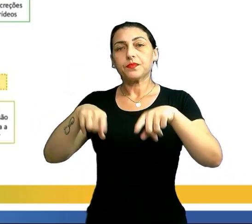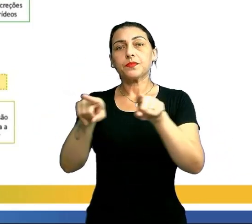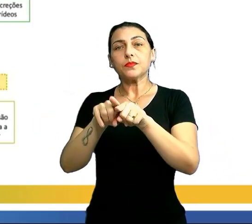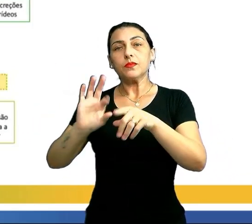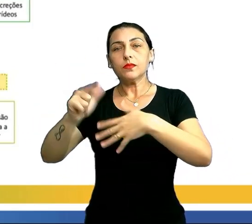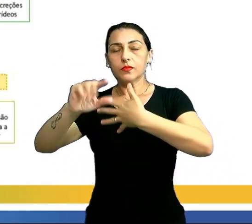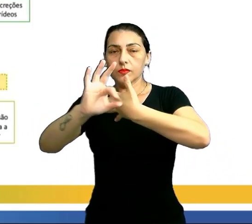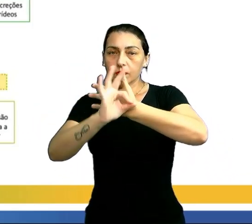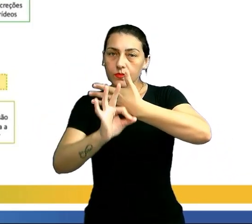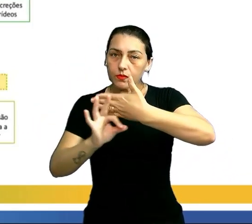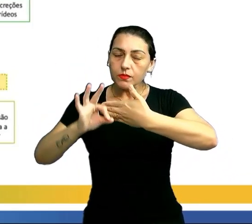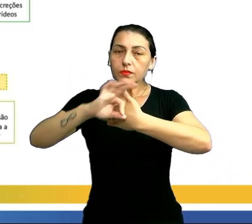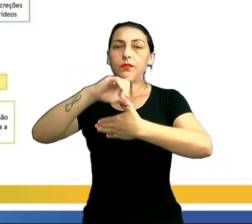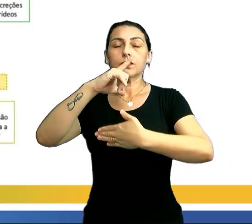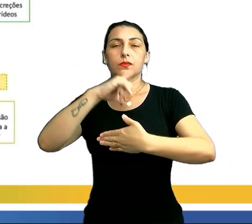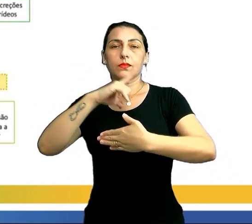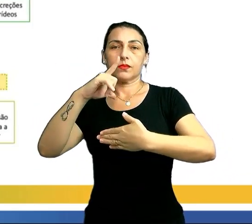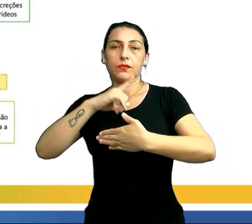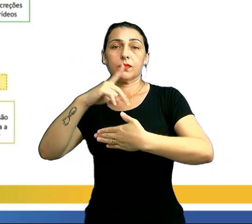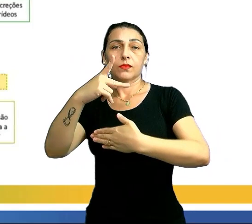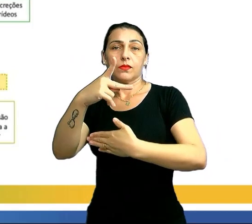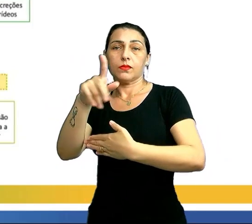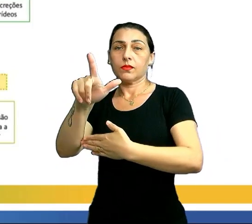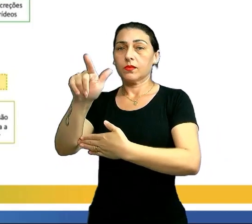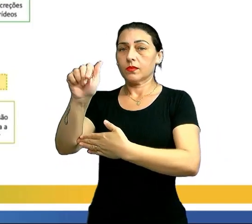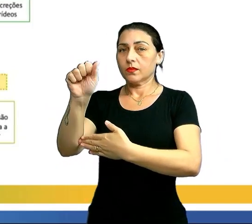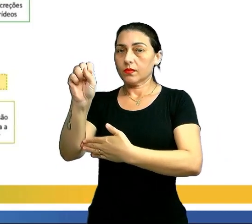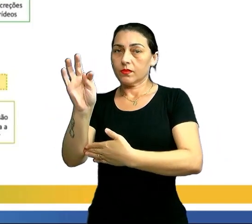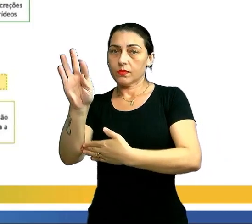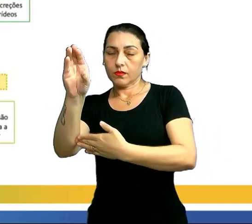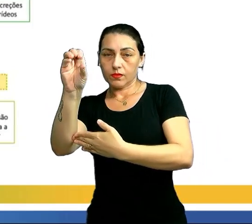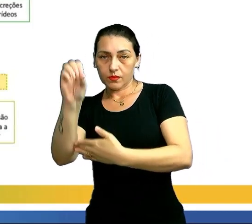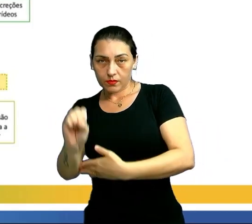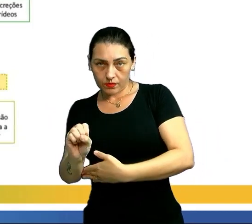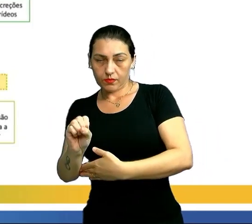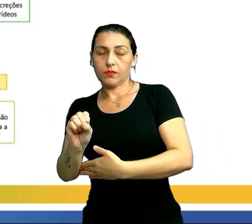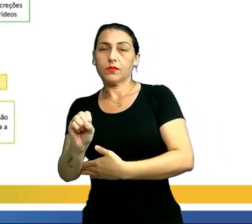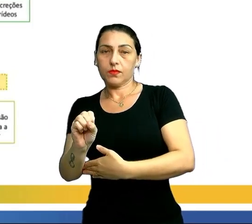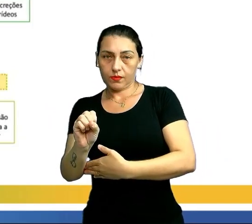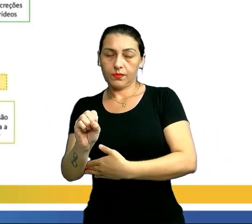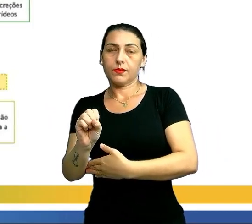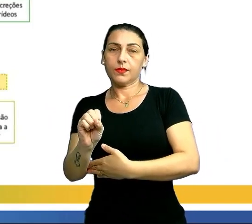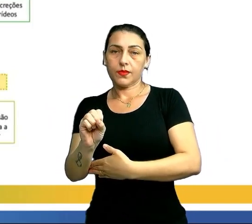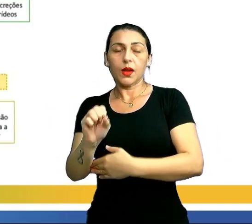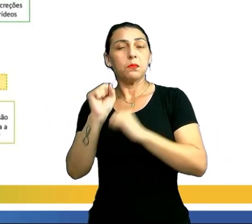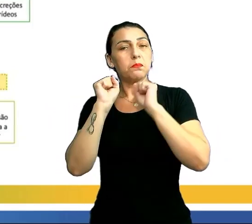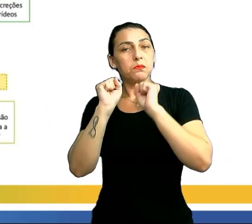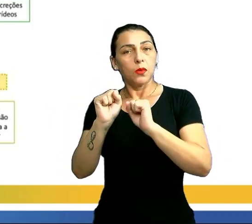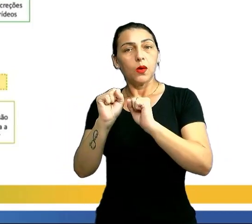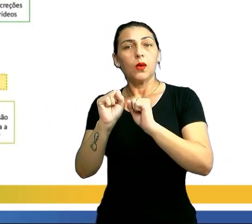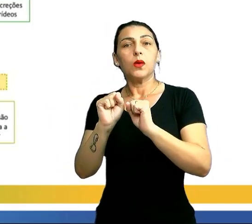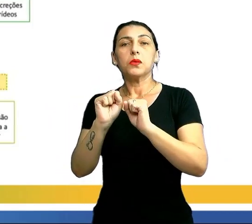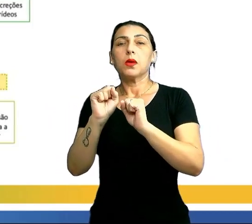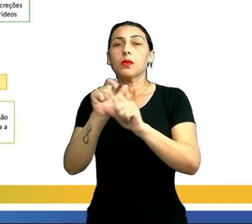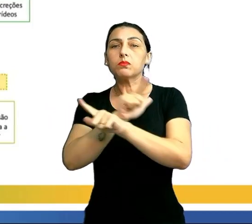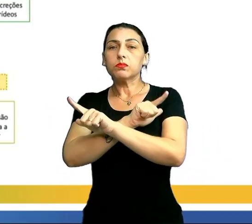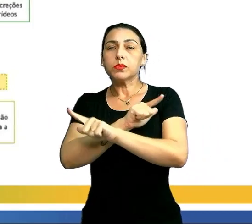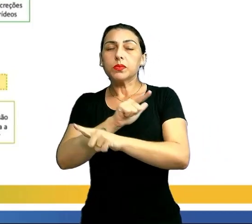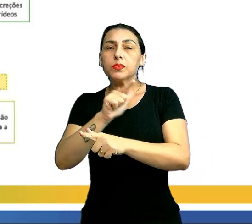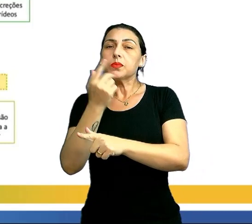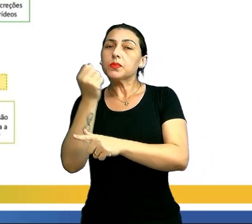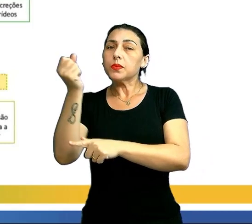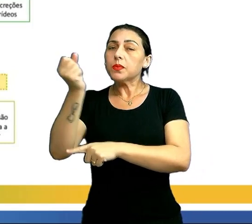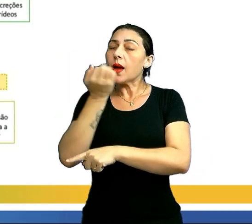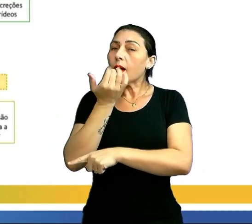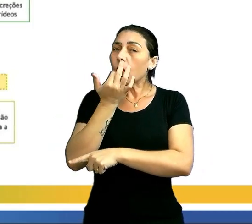Outras organelas, nós temos os plastos, chamamos de plastídeos, que podem ser incolores, a